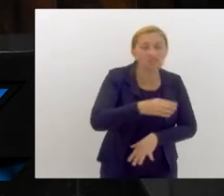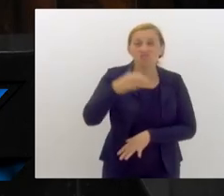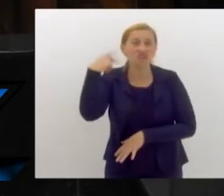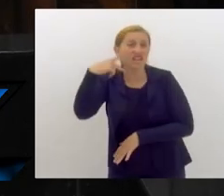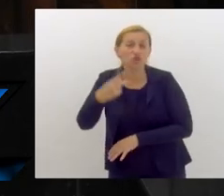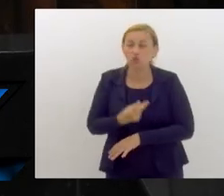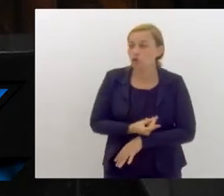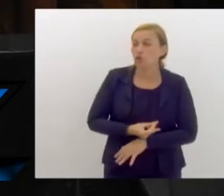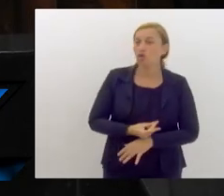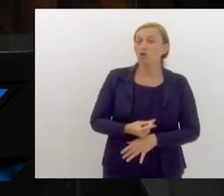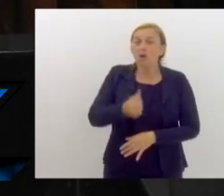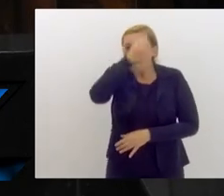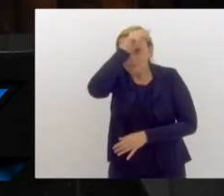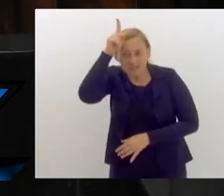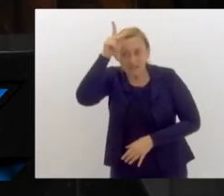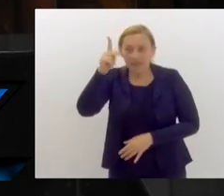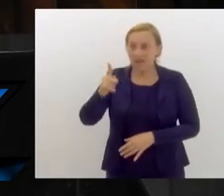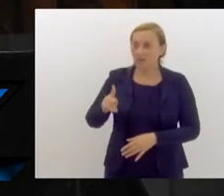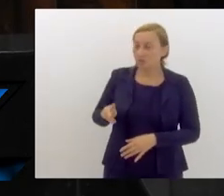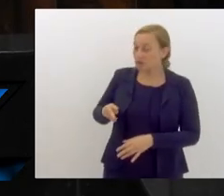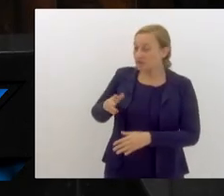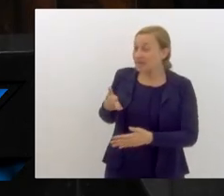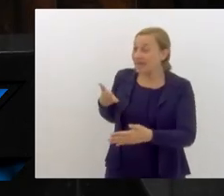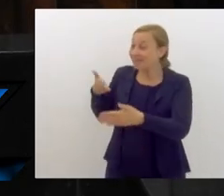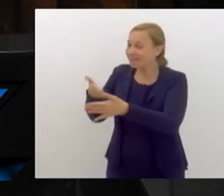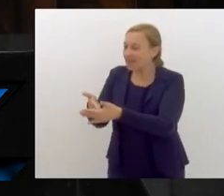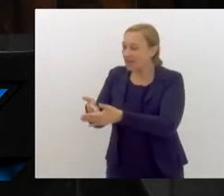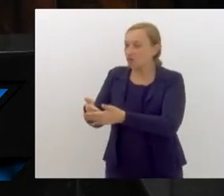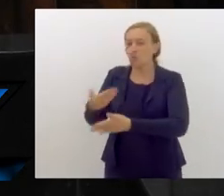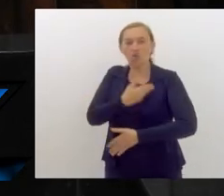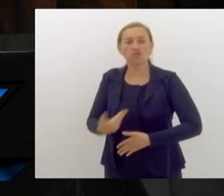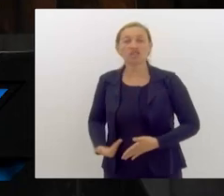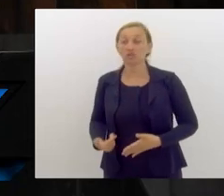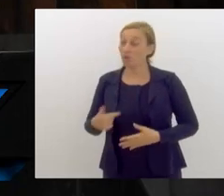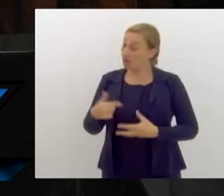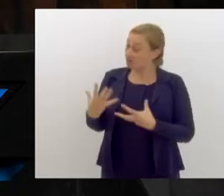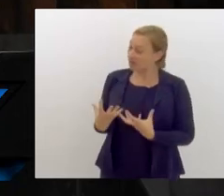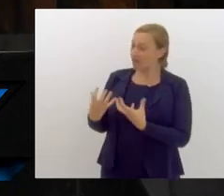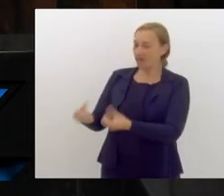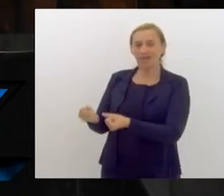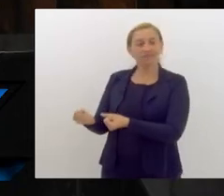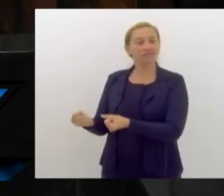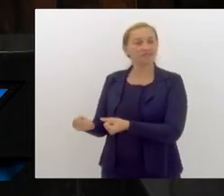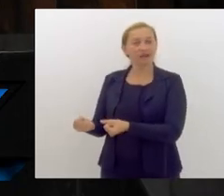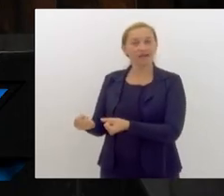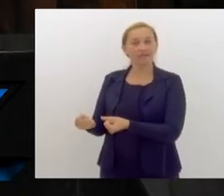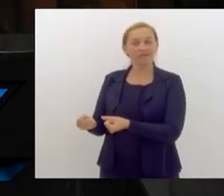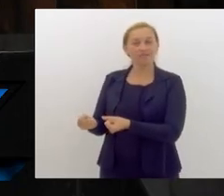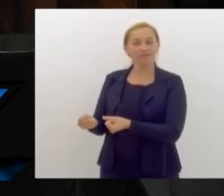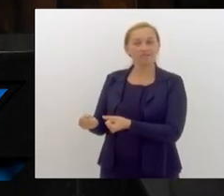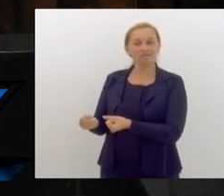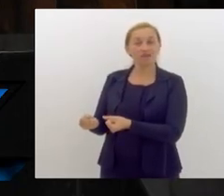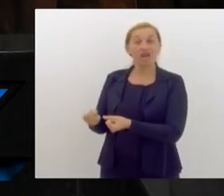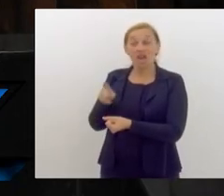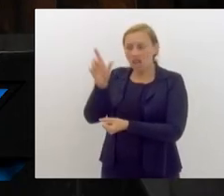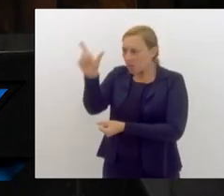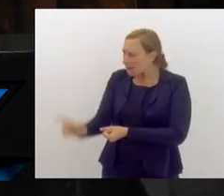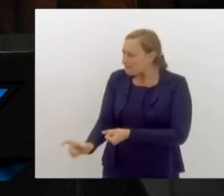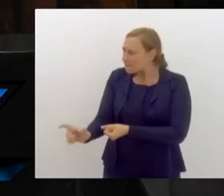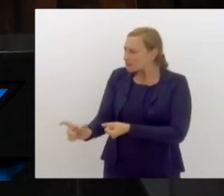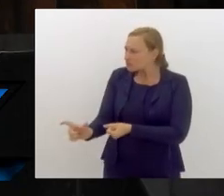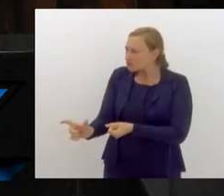qualquer Prefeito levantar a cadeira e até o gabinete do governador ele vai receber ele vai atender ela é uma pessoa